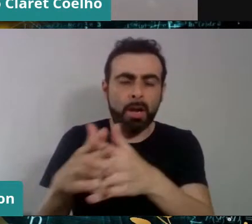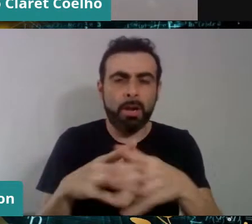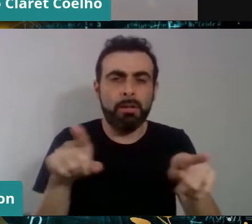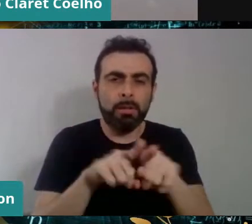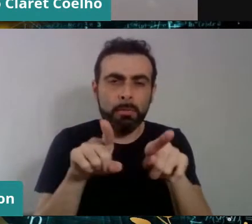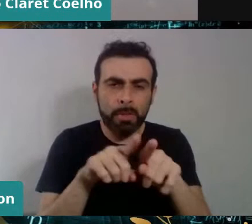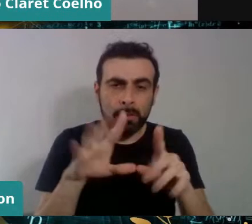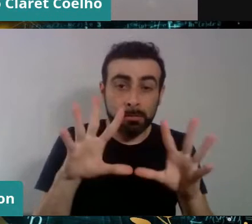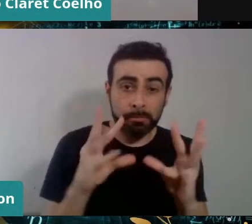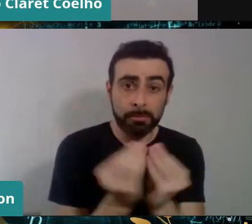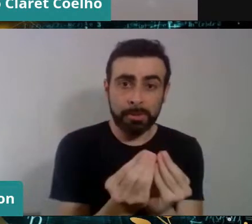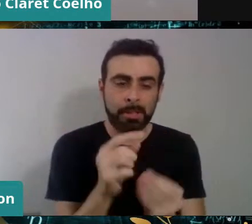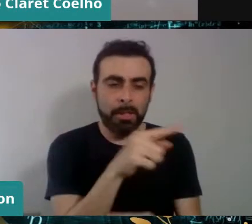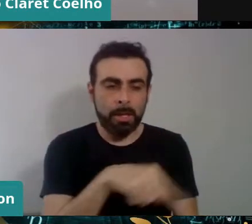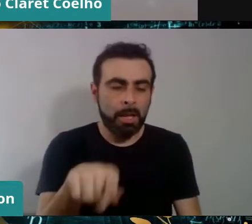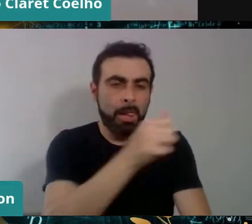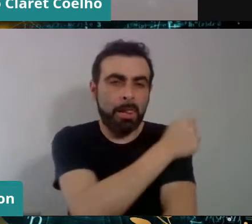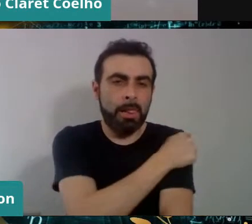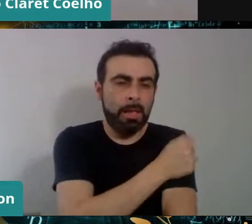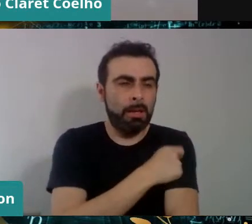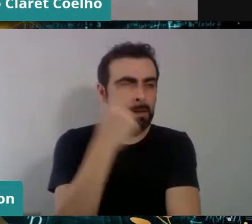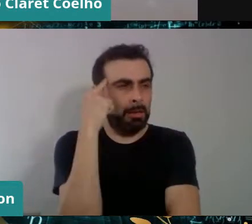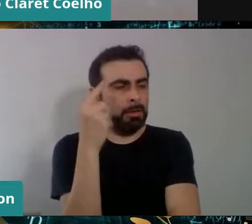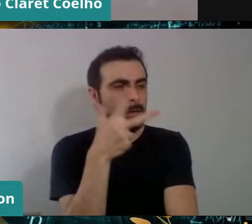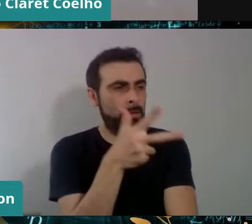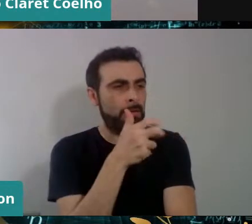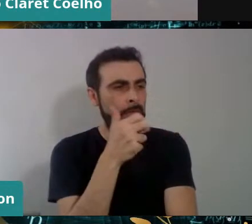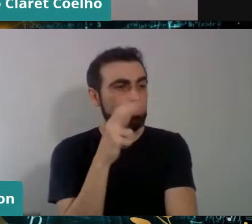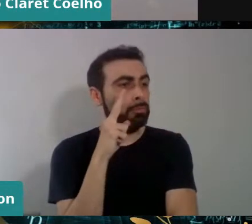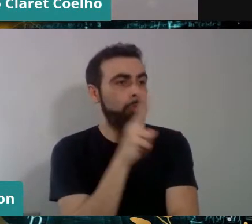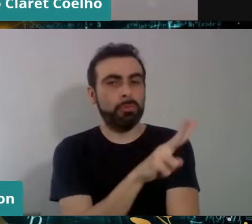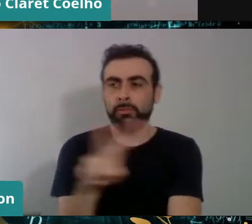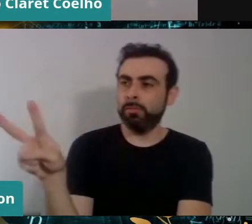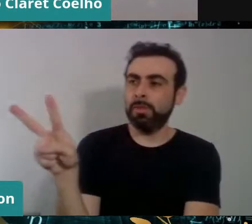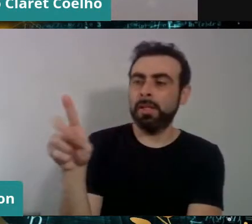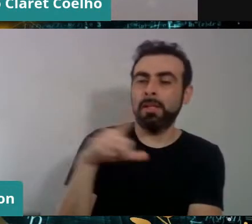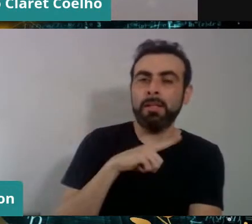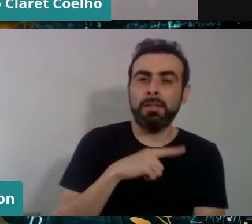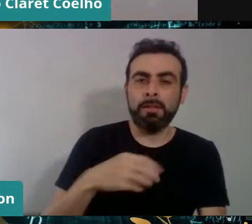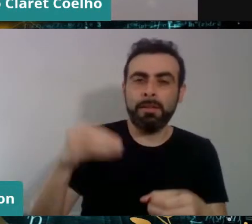né, fazer o aluno entender intuitivamente para depois ele compreender a matemática